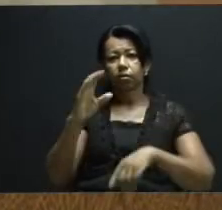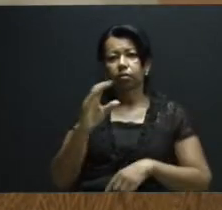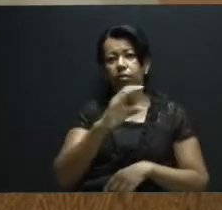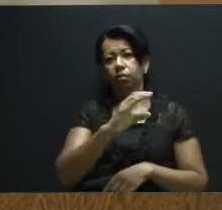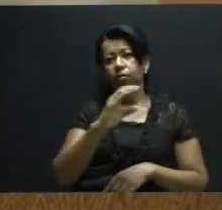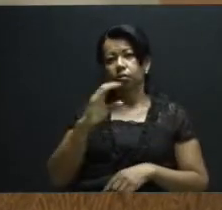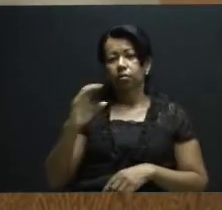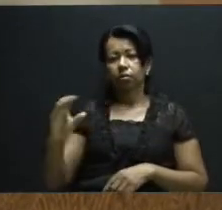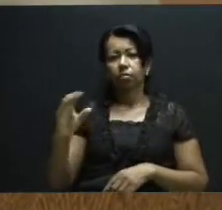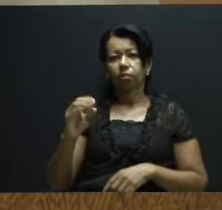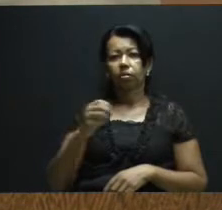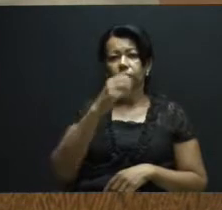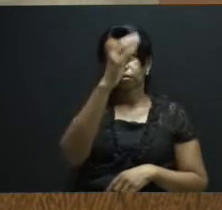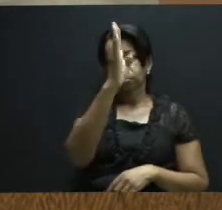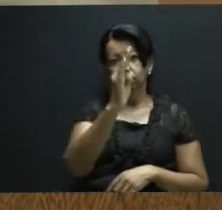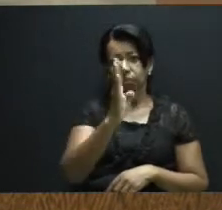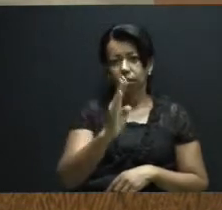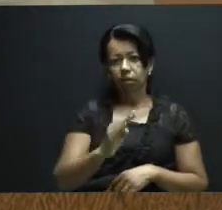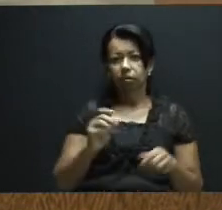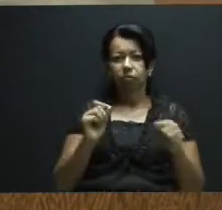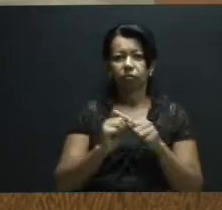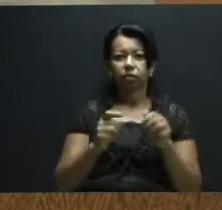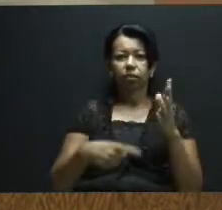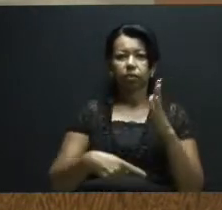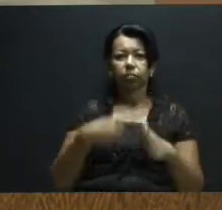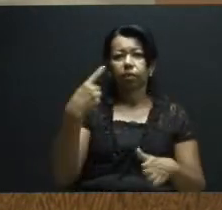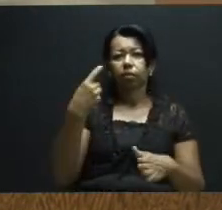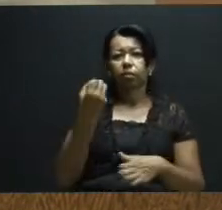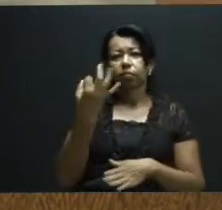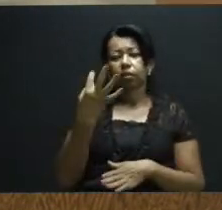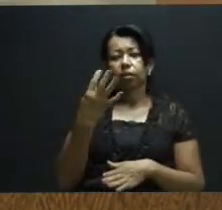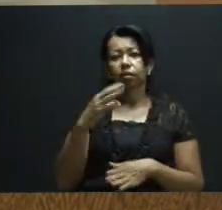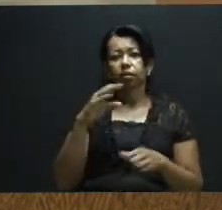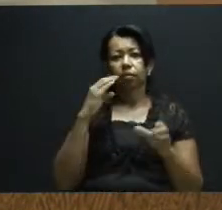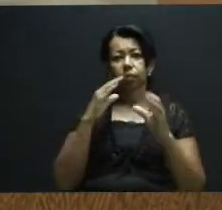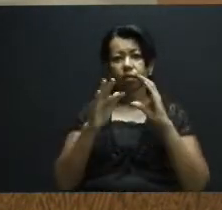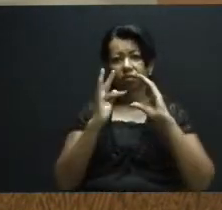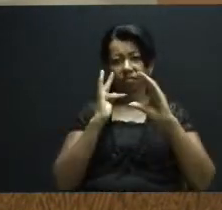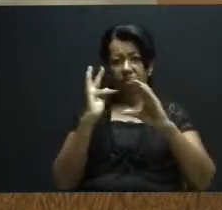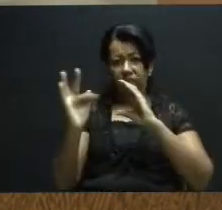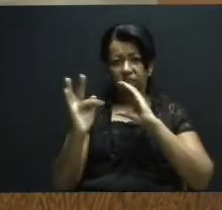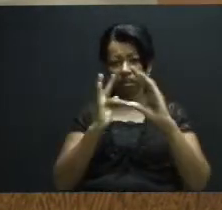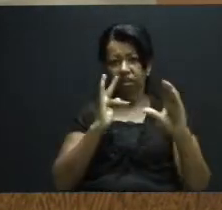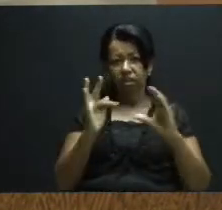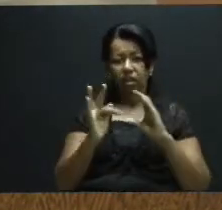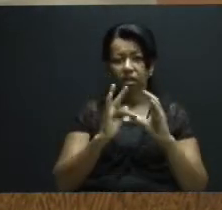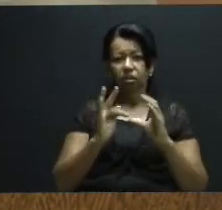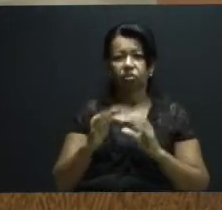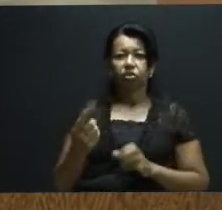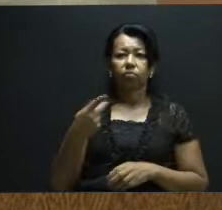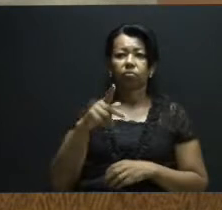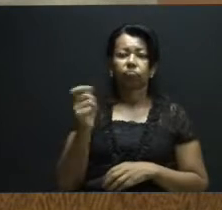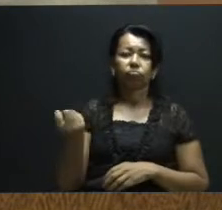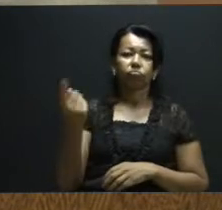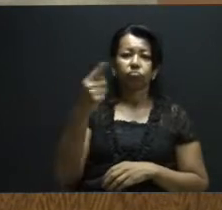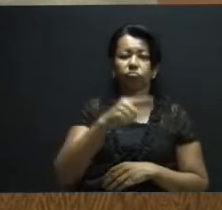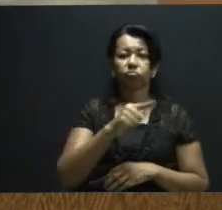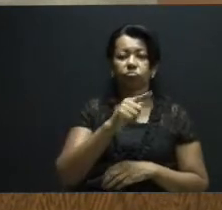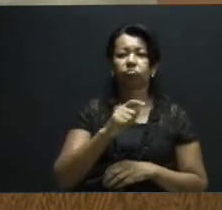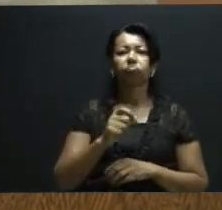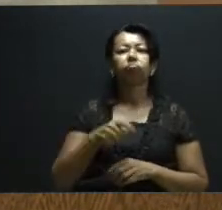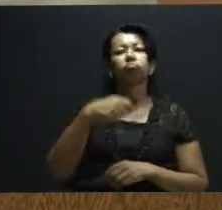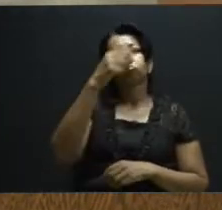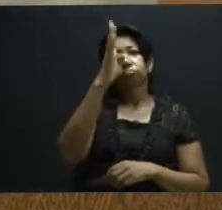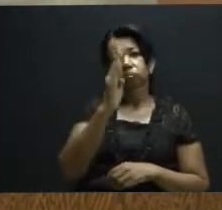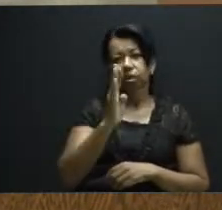romana no brasil realizou pela primeira vez a campanha da fraternidade com abrangência nacional com